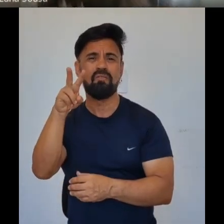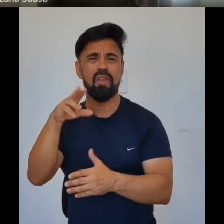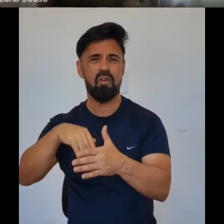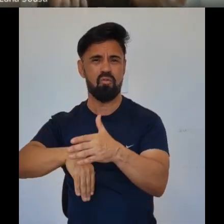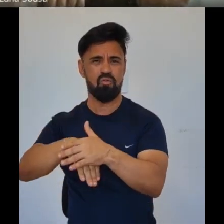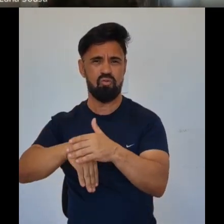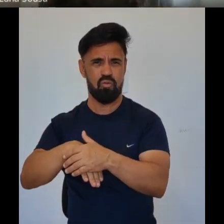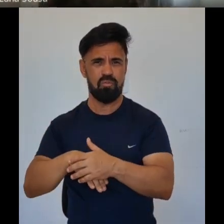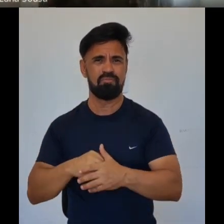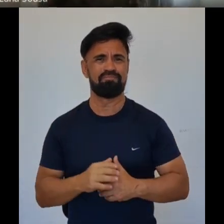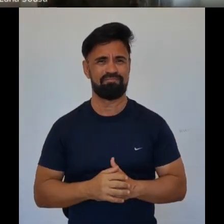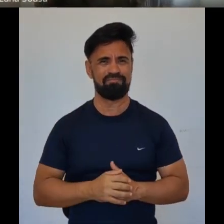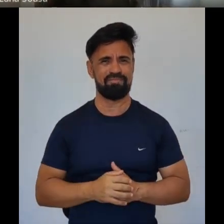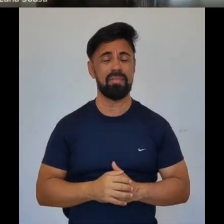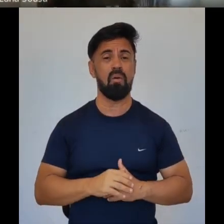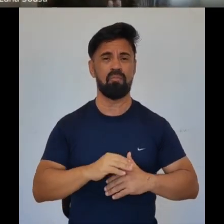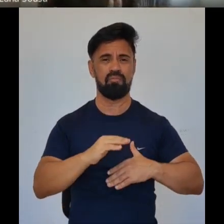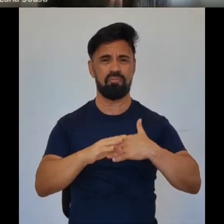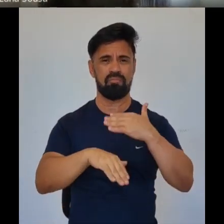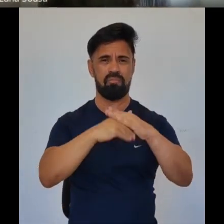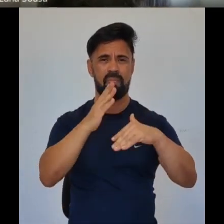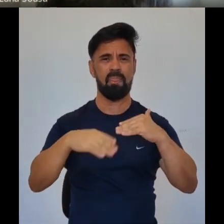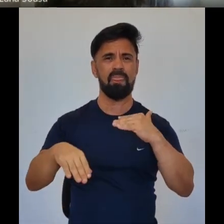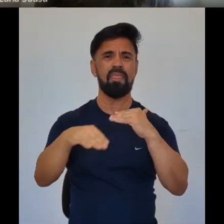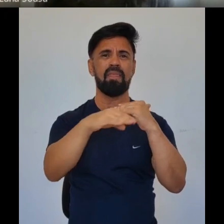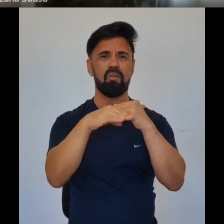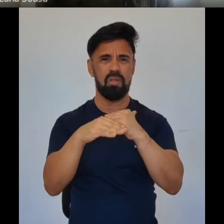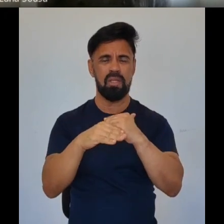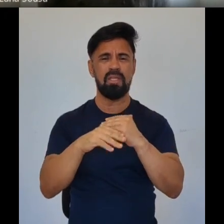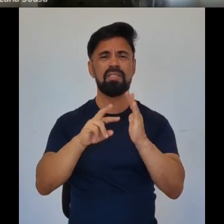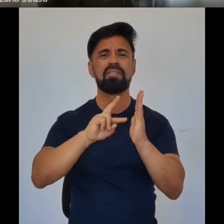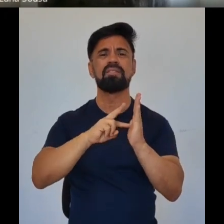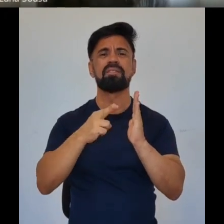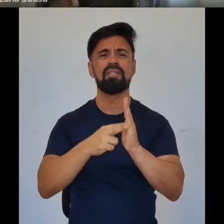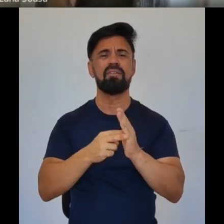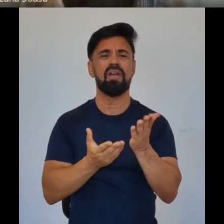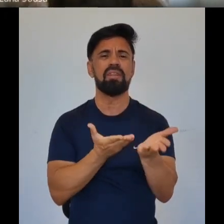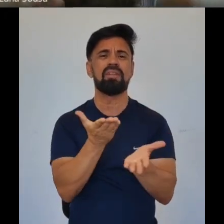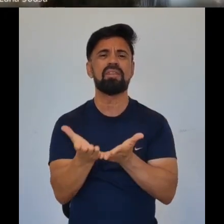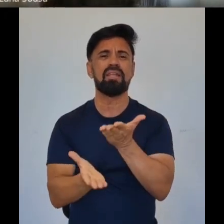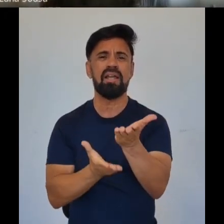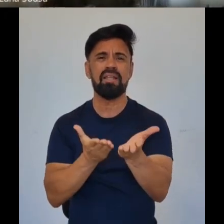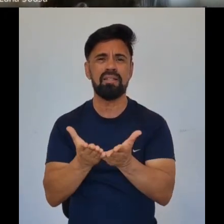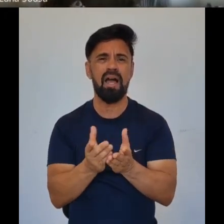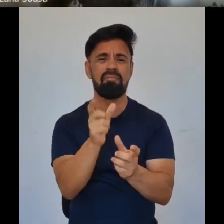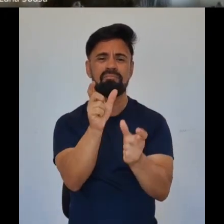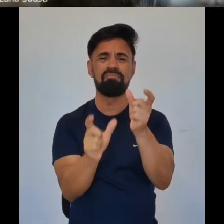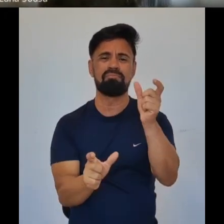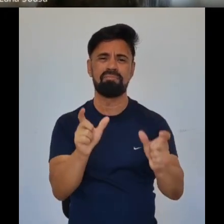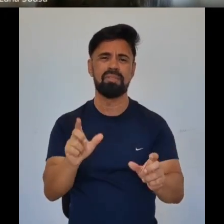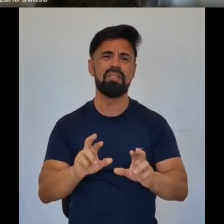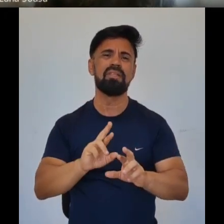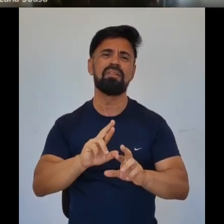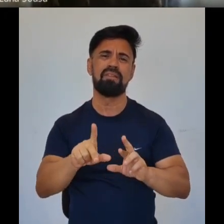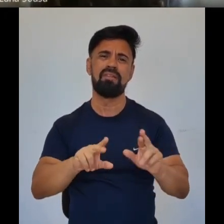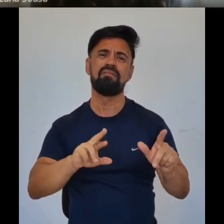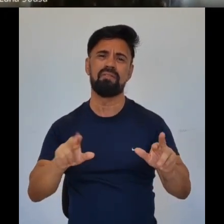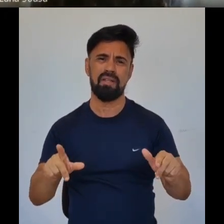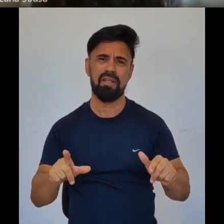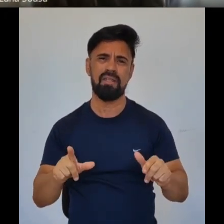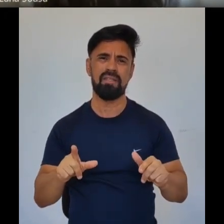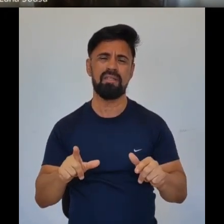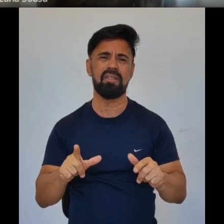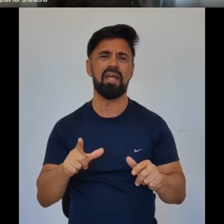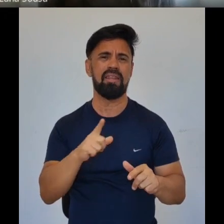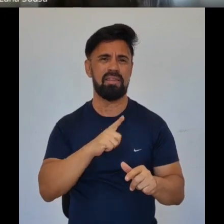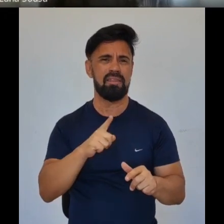poder assistir ao jogo. Então, a equidade significa tratar as pessoas de forma